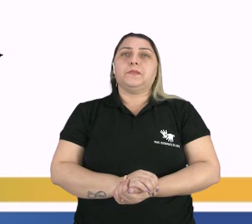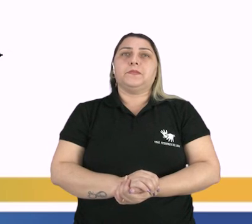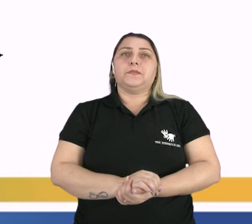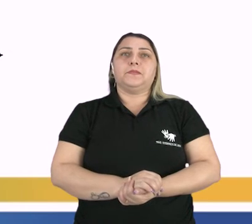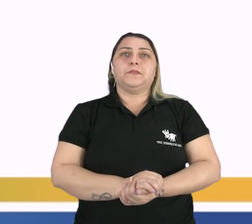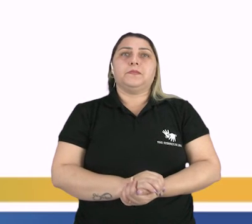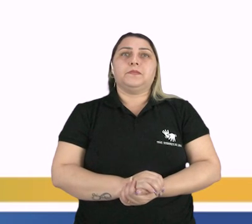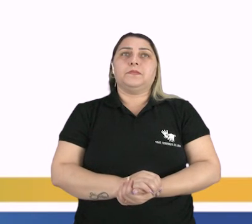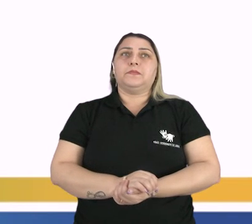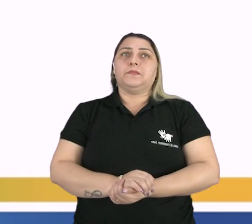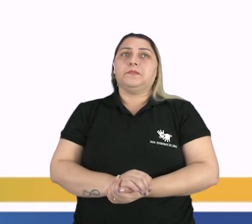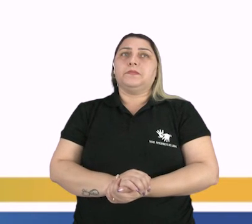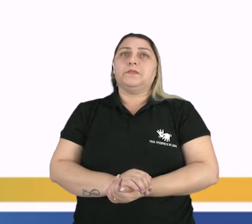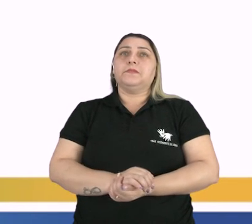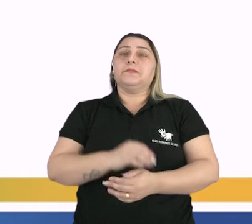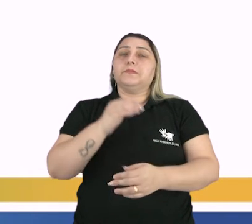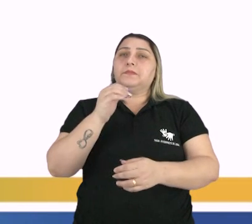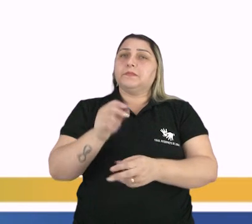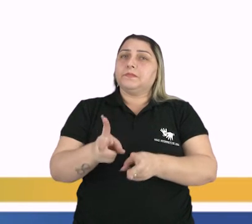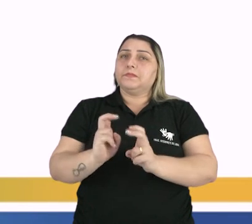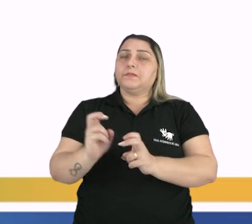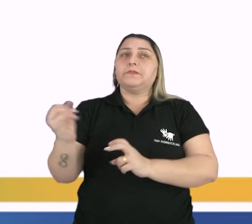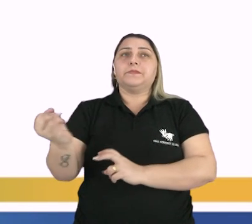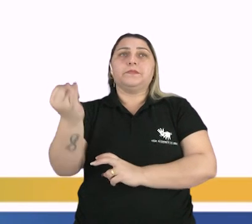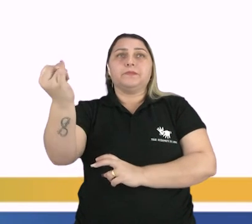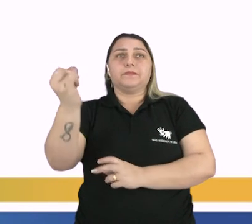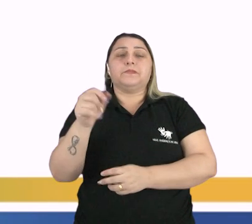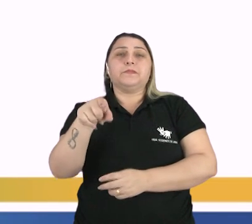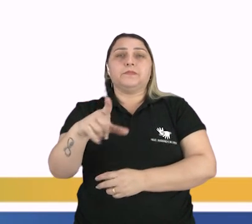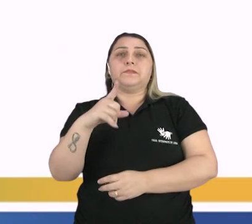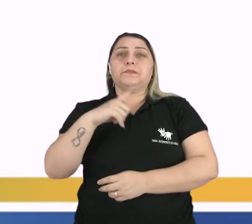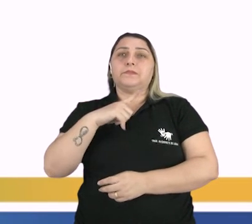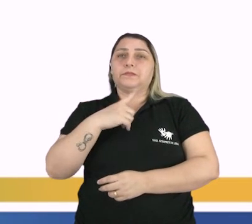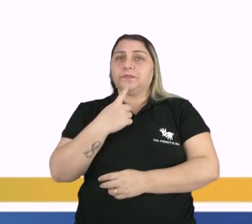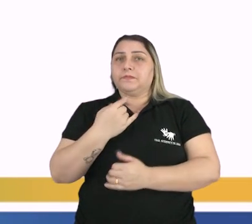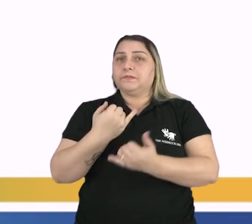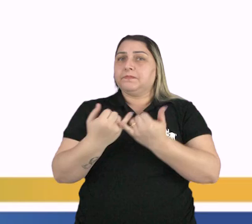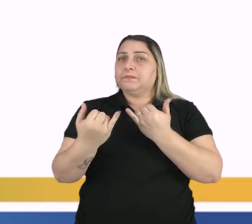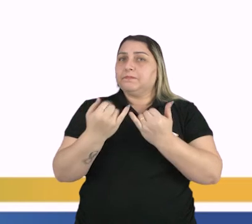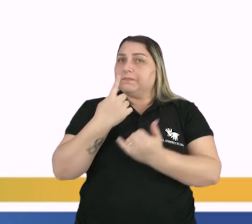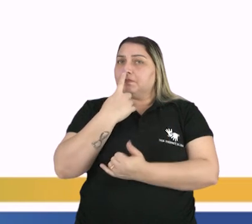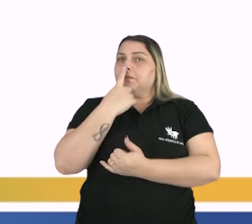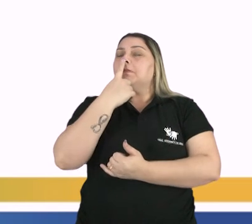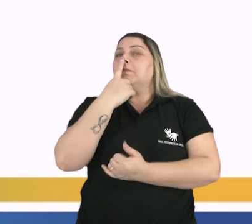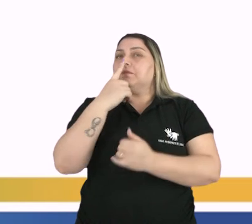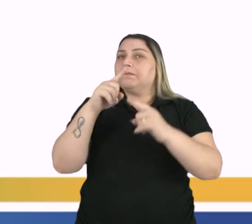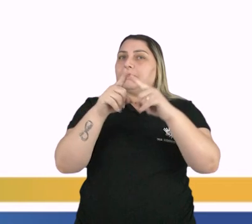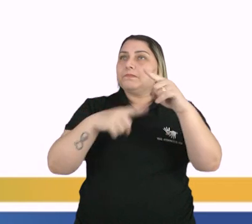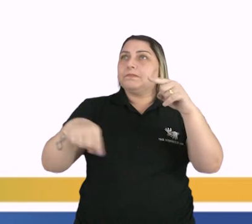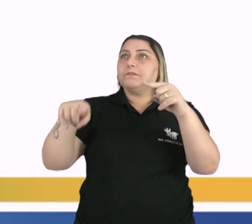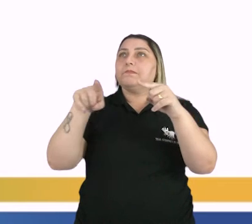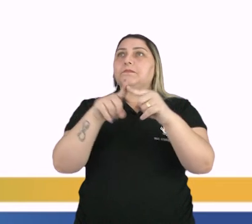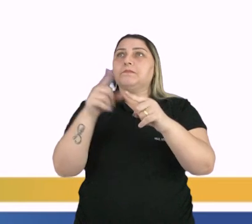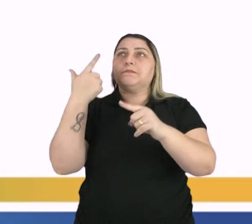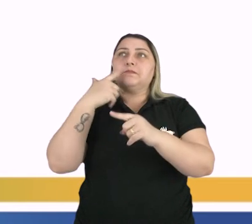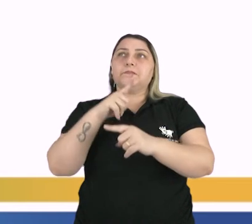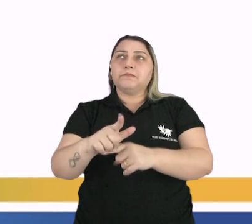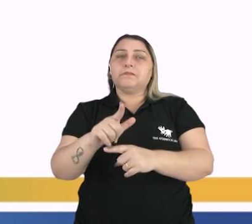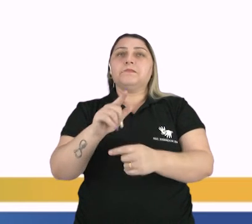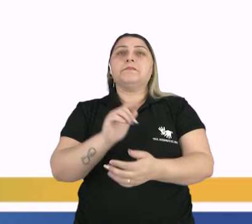4. Então você está percebendo quão importante, né, você ter intimidade com o ciclo trigonométrico para